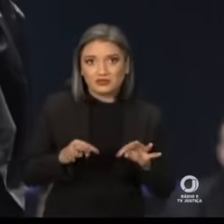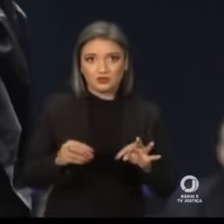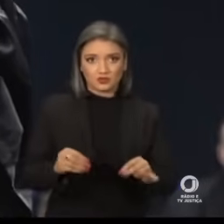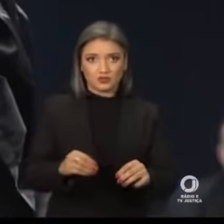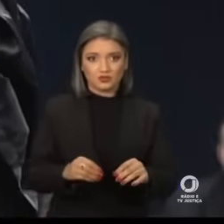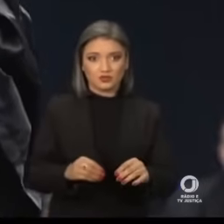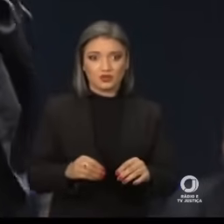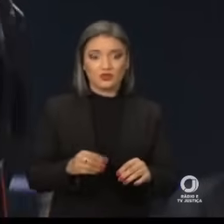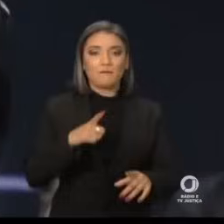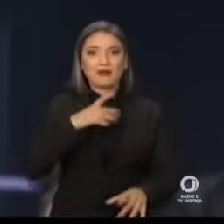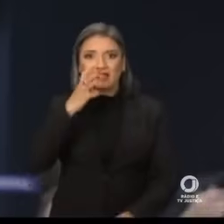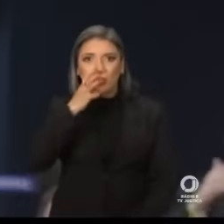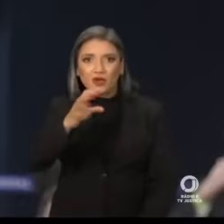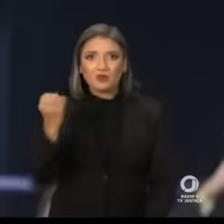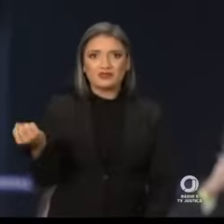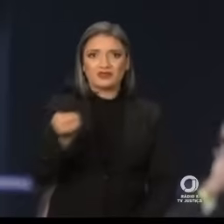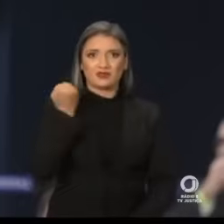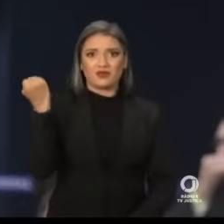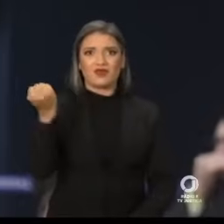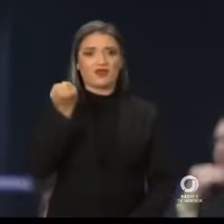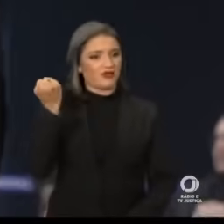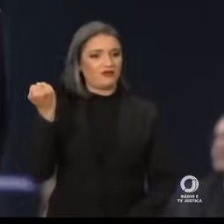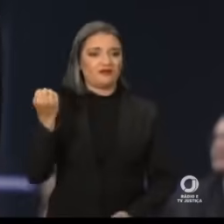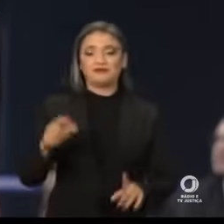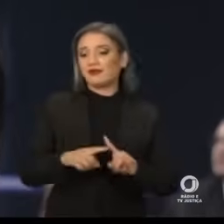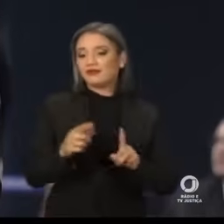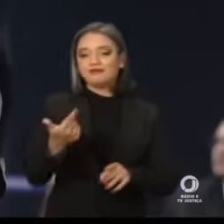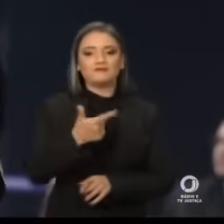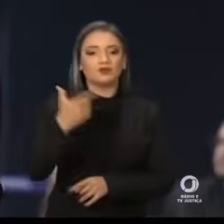para uma acusação tão grave. E nesses não há prova.